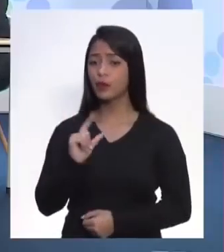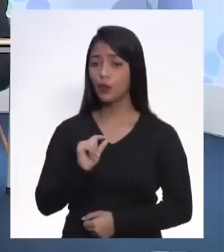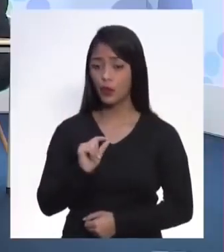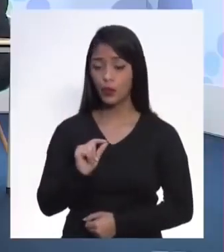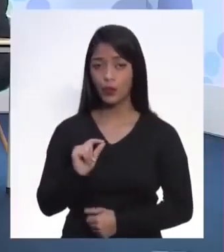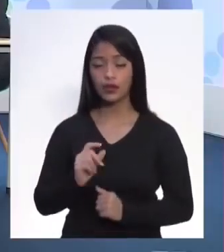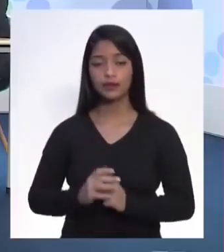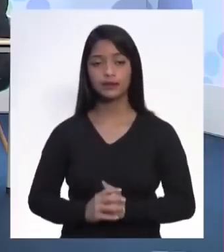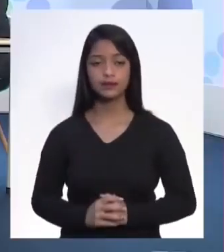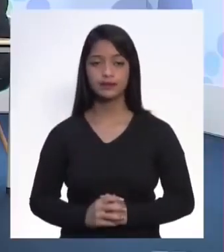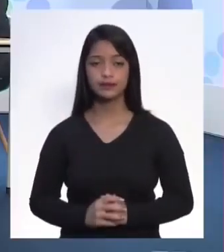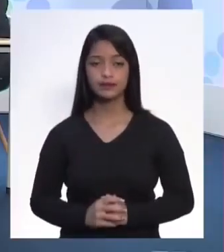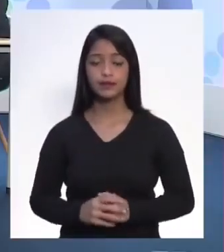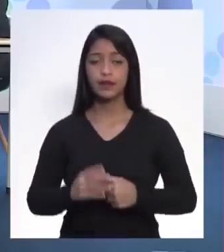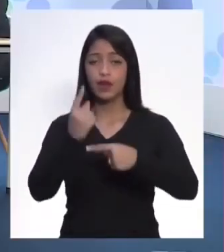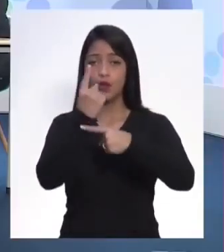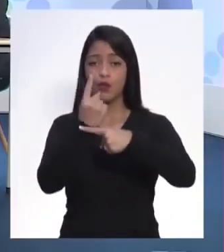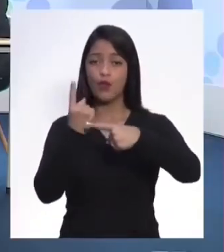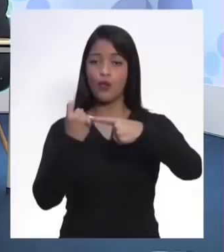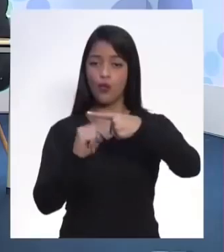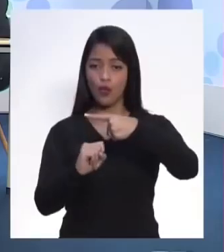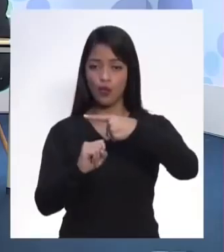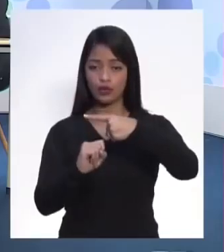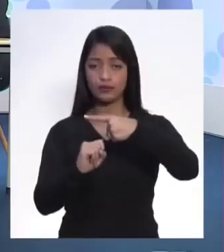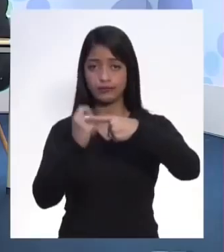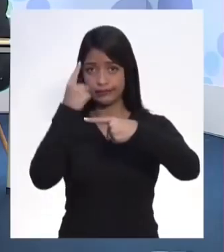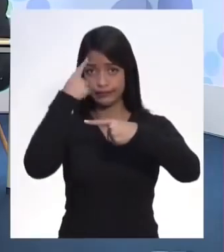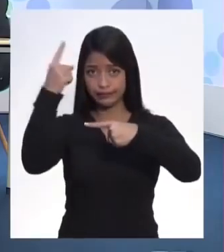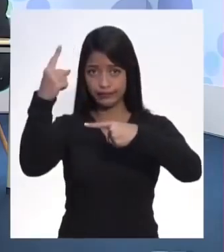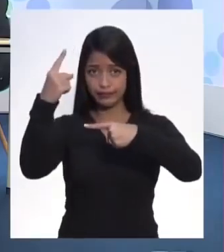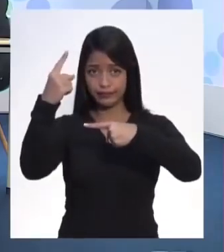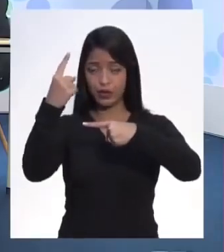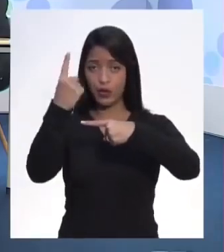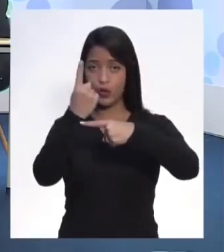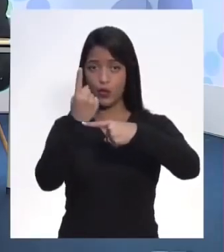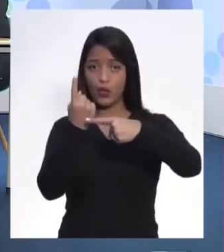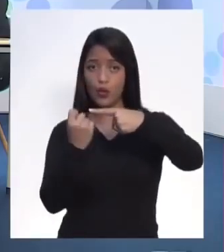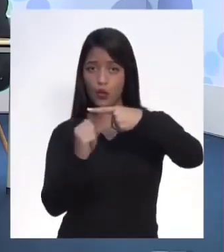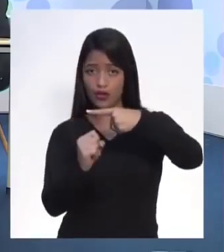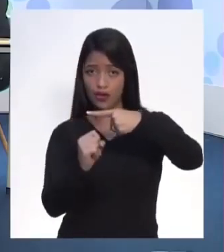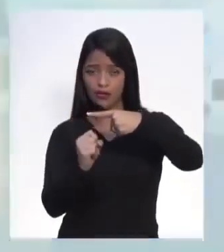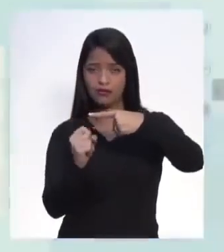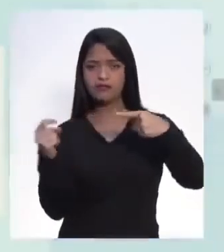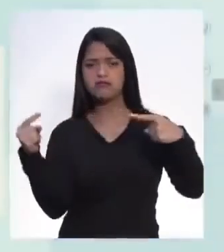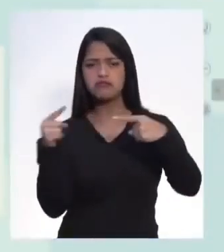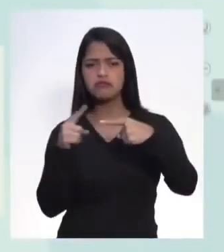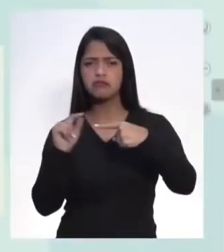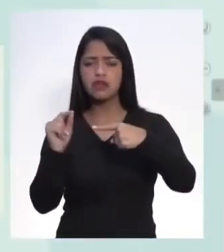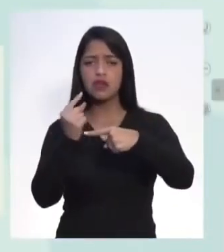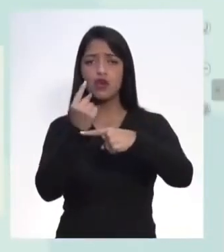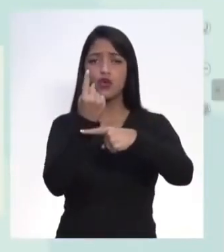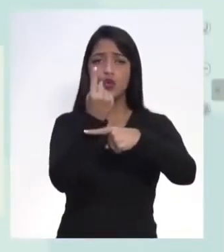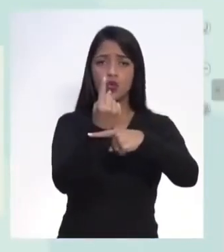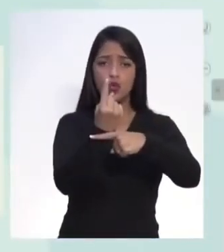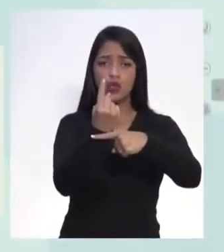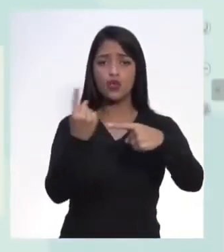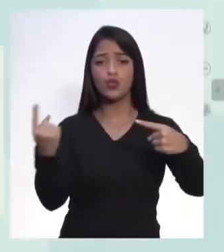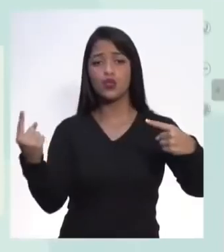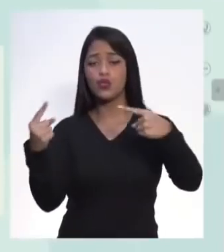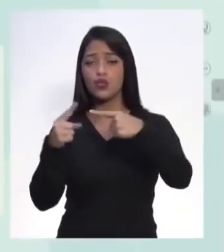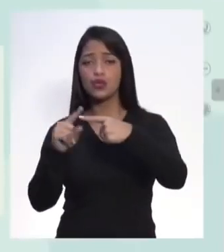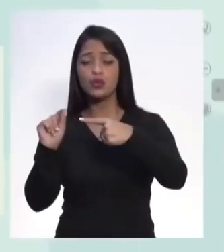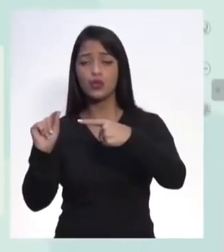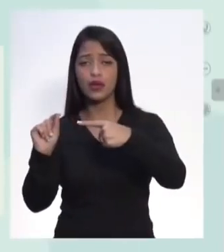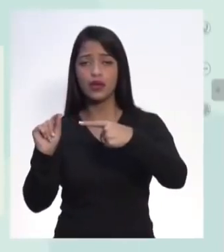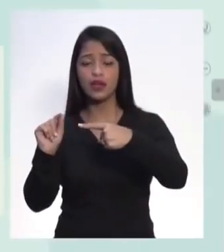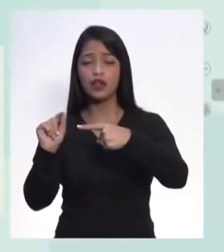temos 1/8. Lembrando que toda fração está associada a quem? O numerador está associado à parte, tá